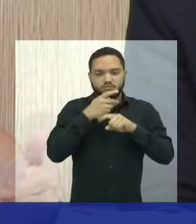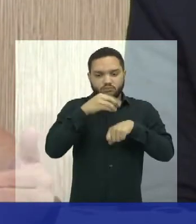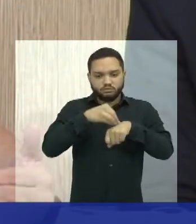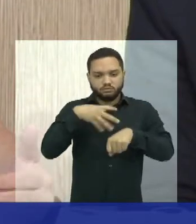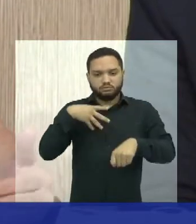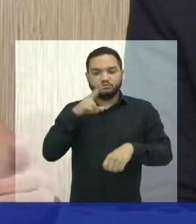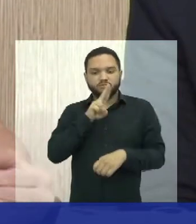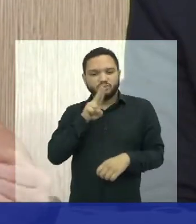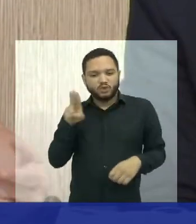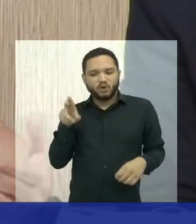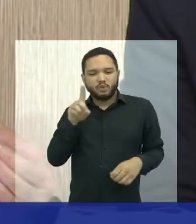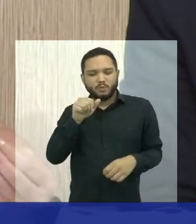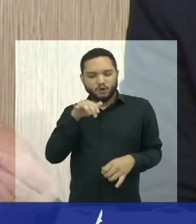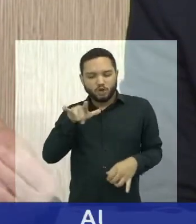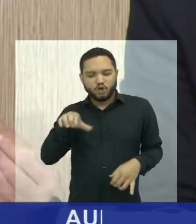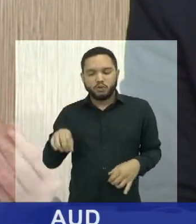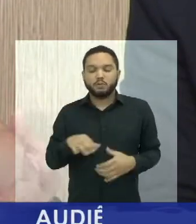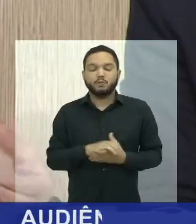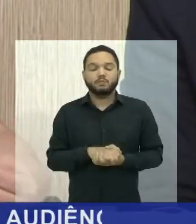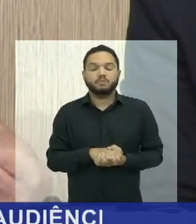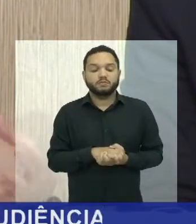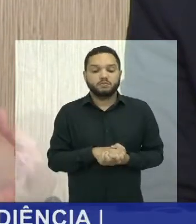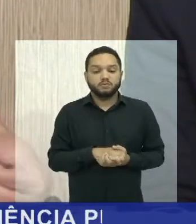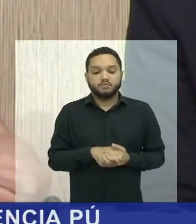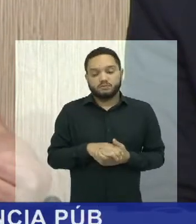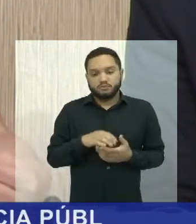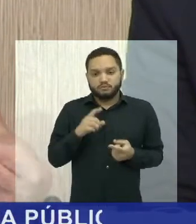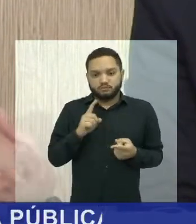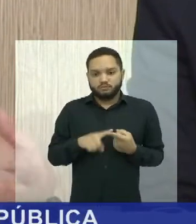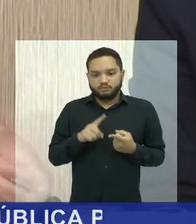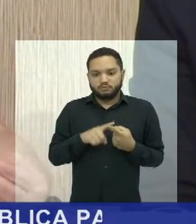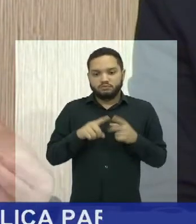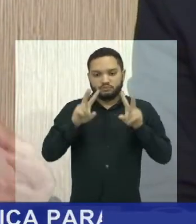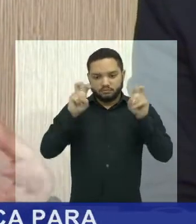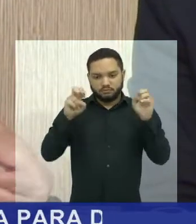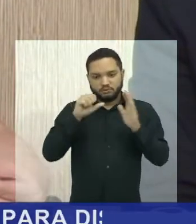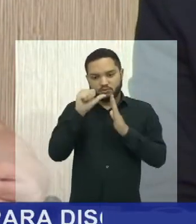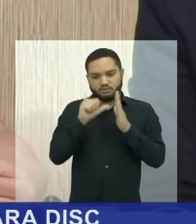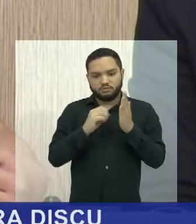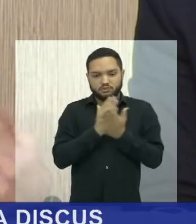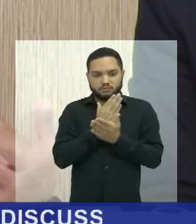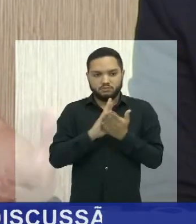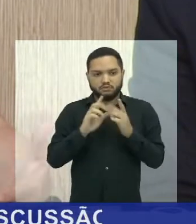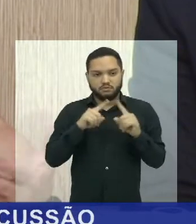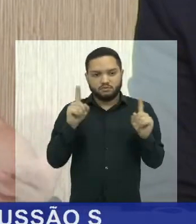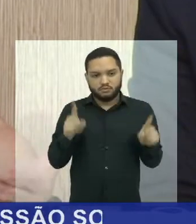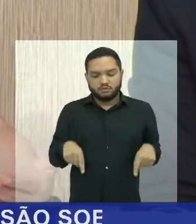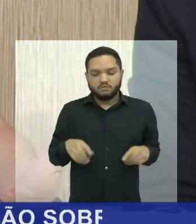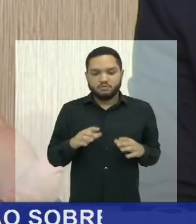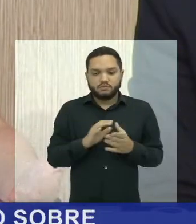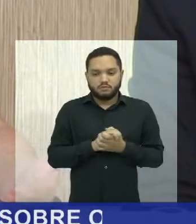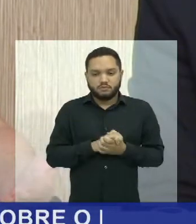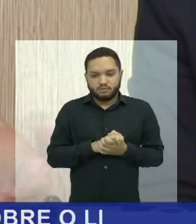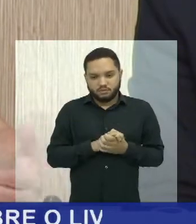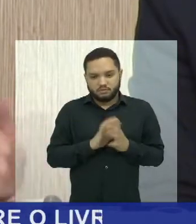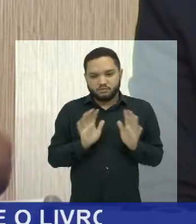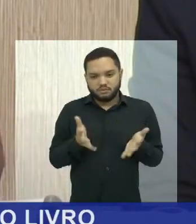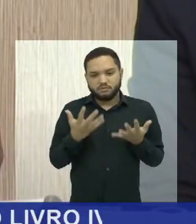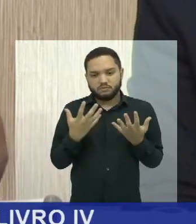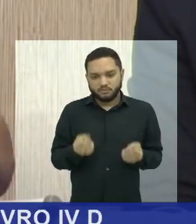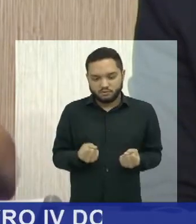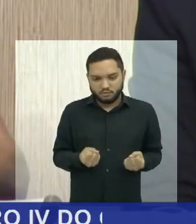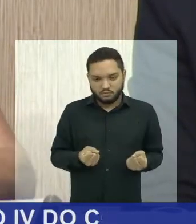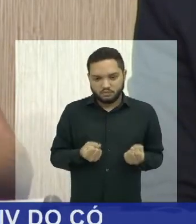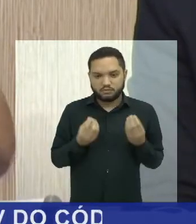nome e fazer algumas colocações em relação até alterações de projeto, que foram muito bem aceitas, e já